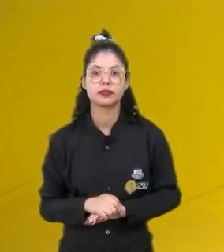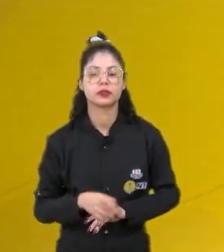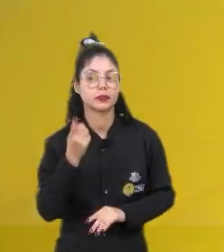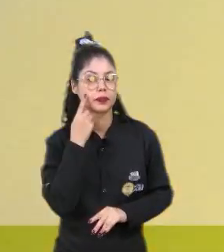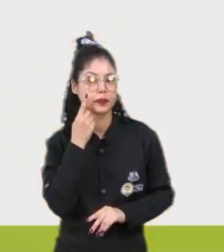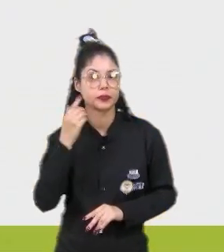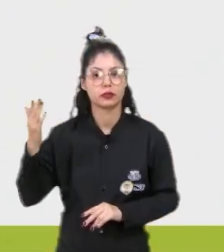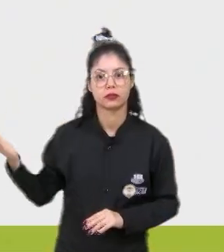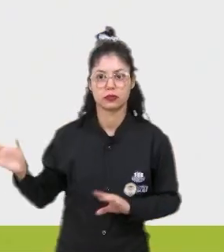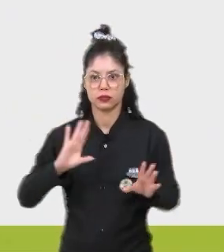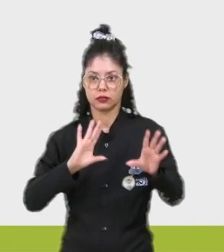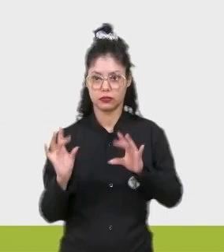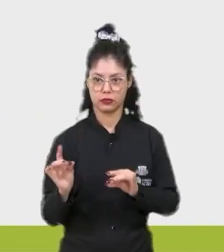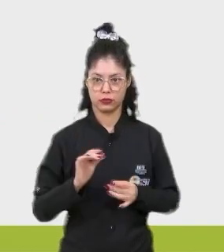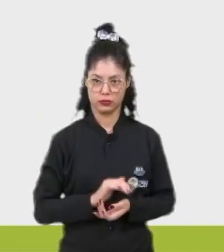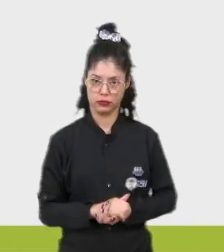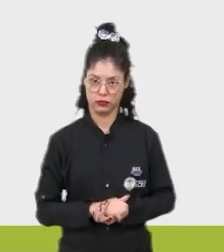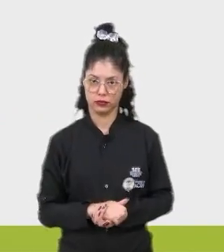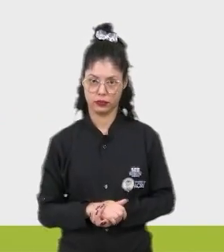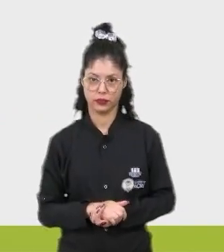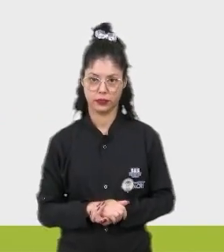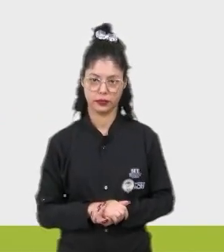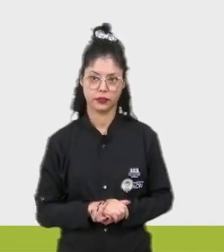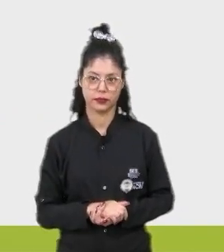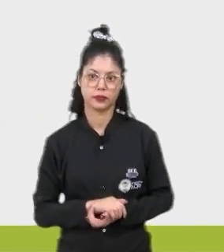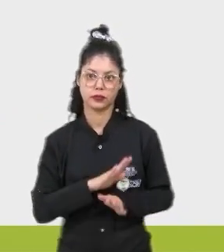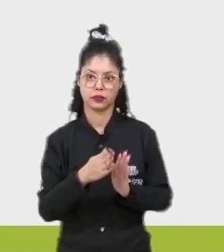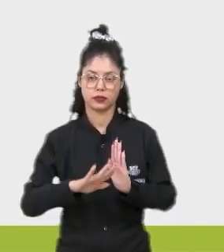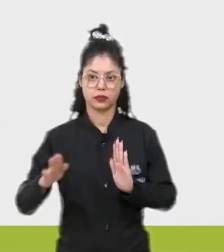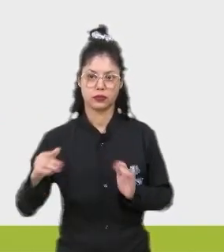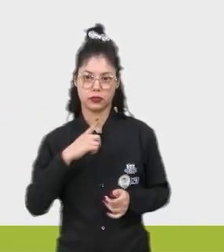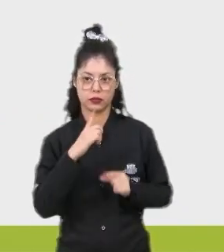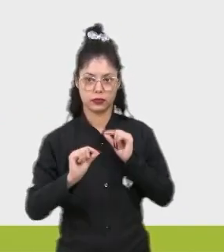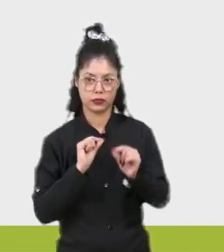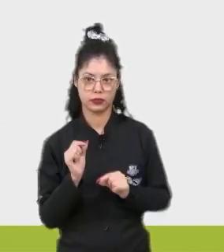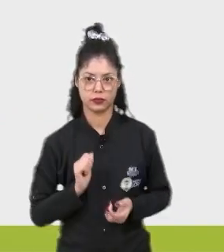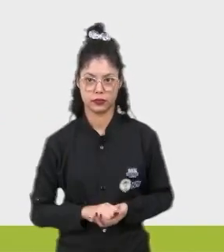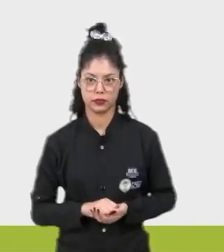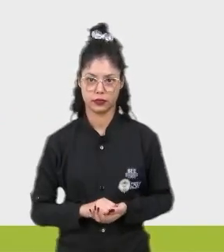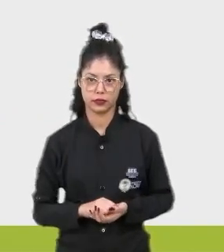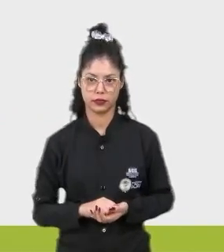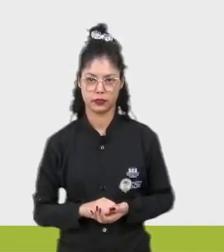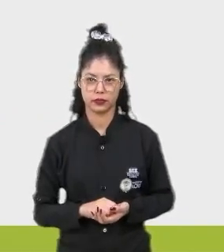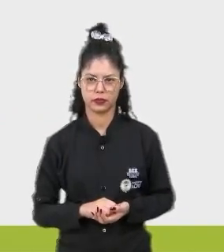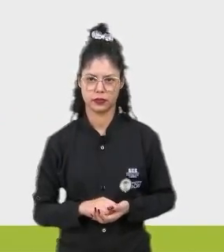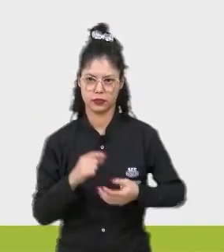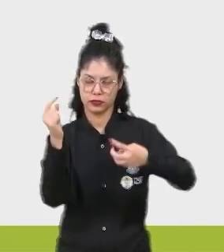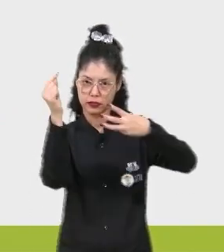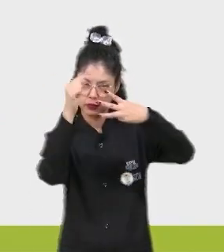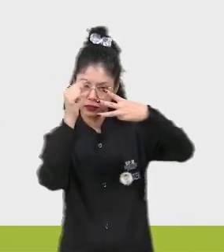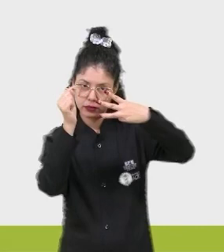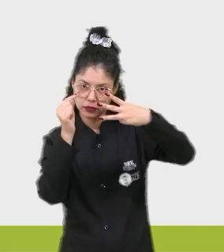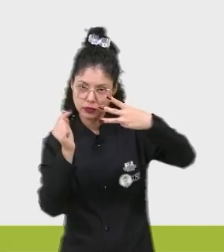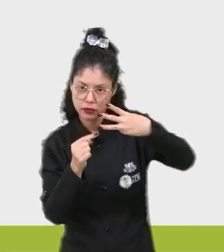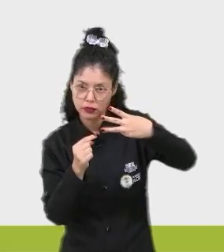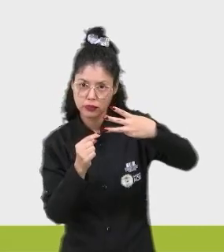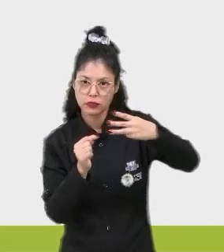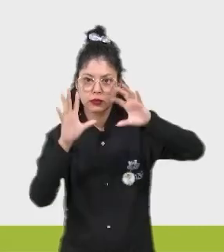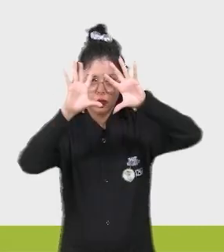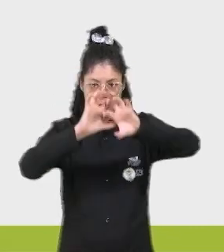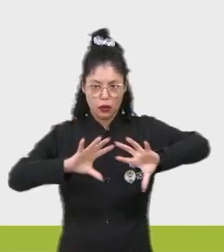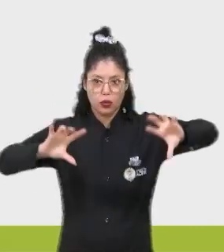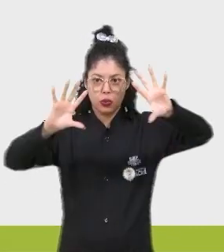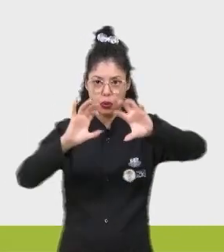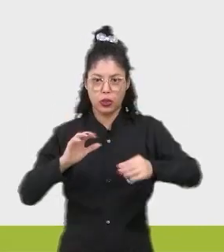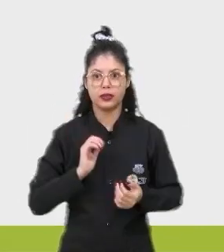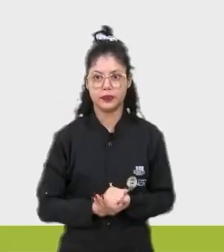para pensar, traz para cá. Facilitando essa propagação da onda, eu tenho o quê? Eu tenho os três estados físicos, né, que é gasoso,